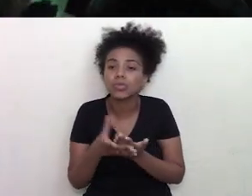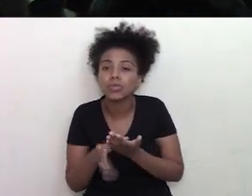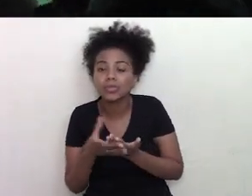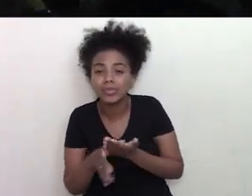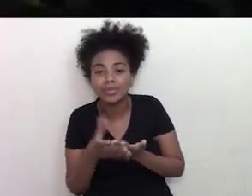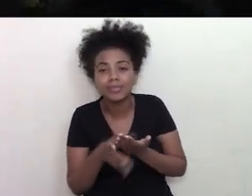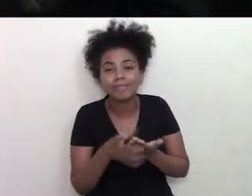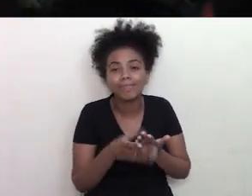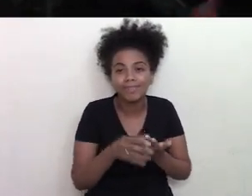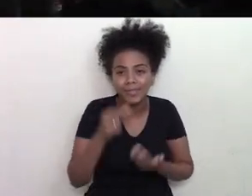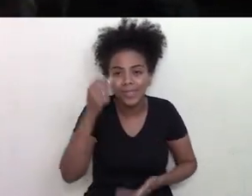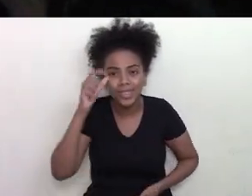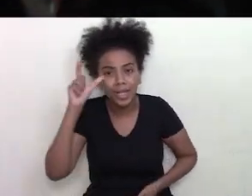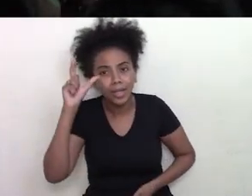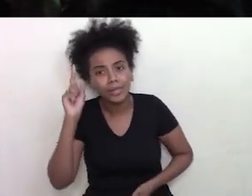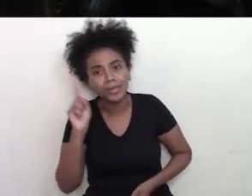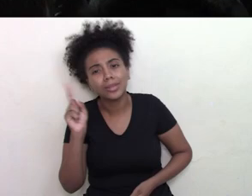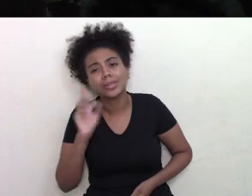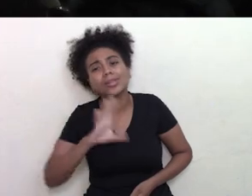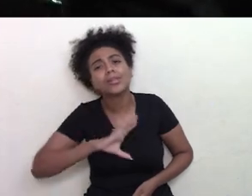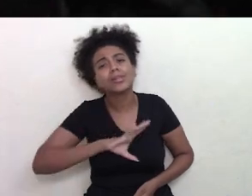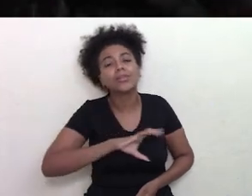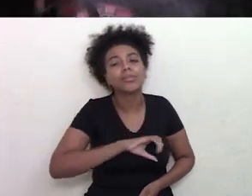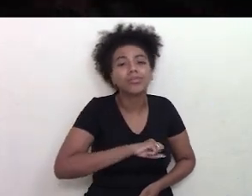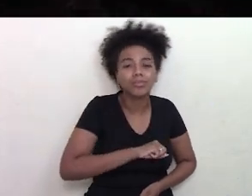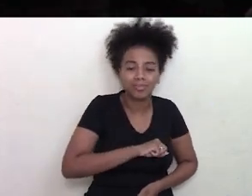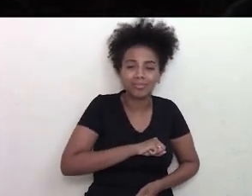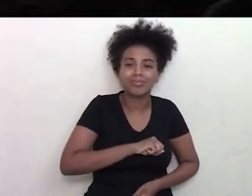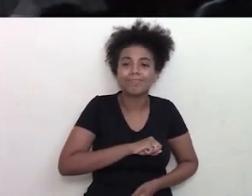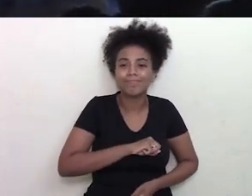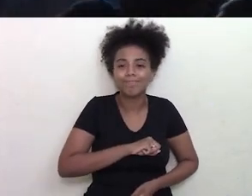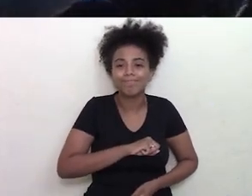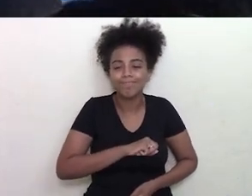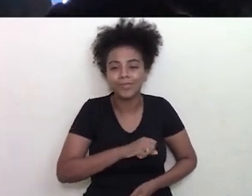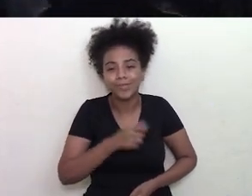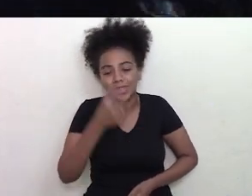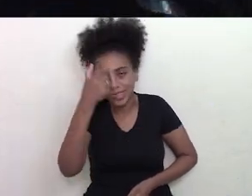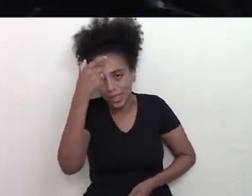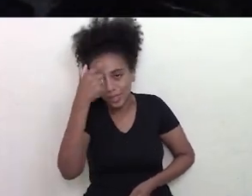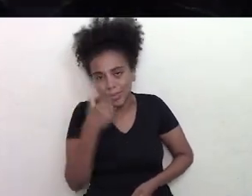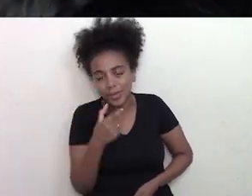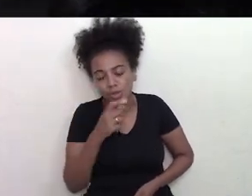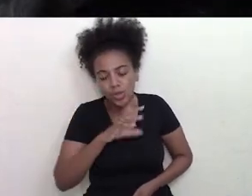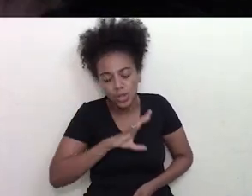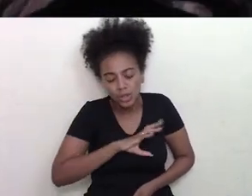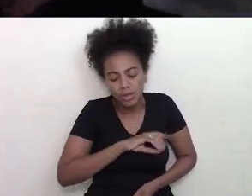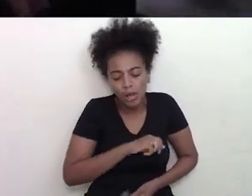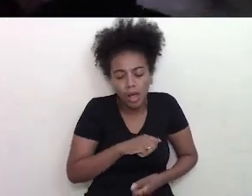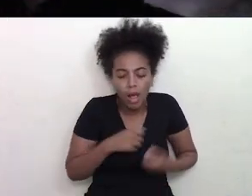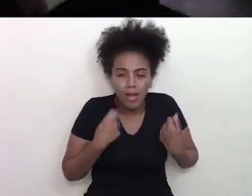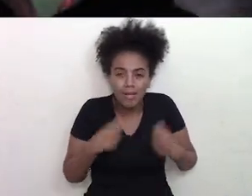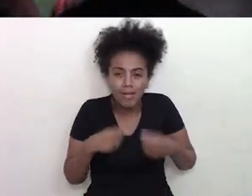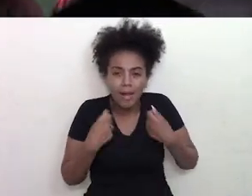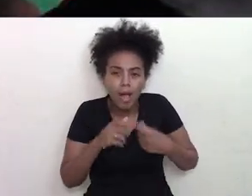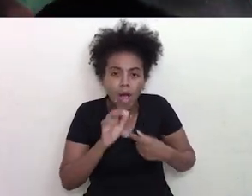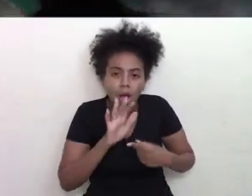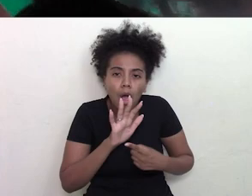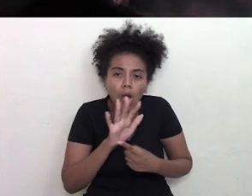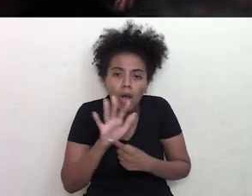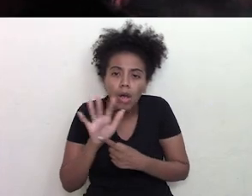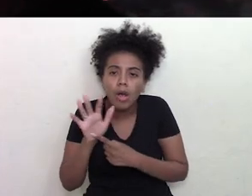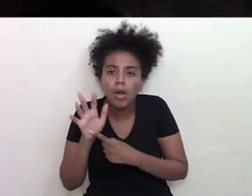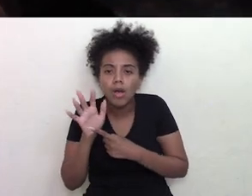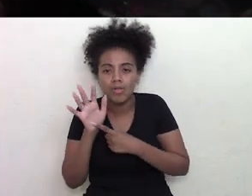Fui desatento, meu amor. Quem ama tem que reparar. Ver em você o